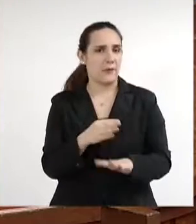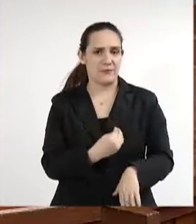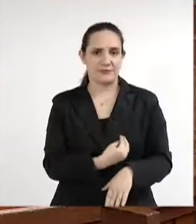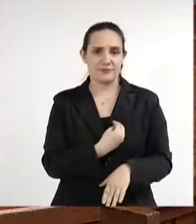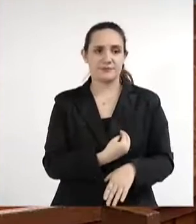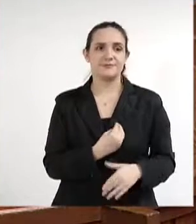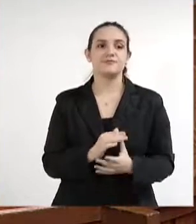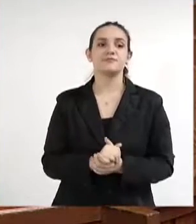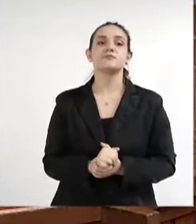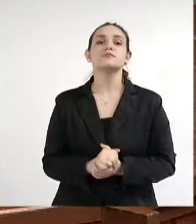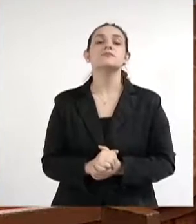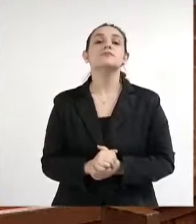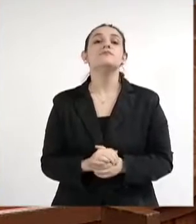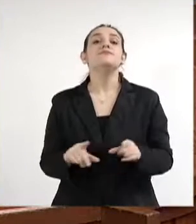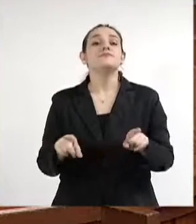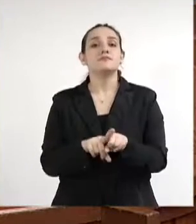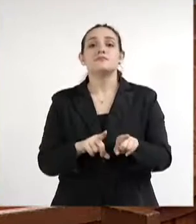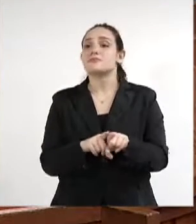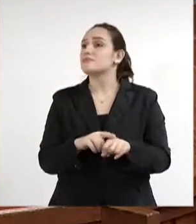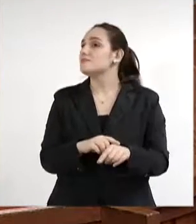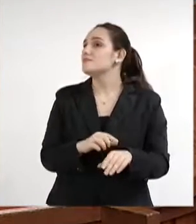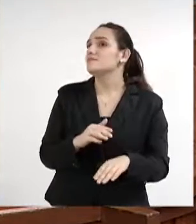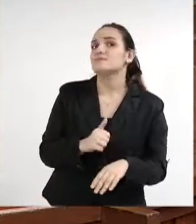Também figuram no topo da lista